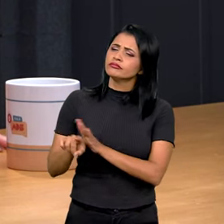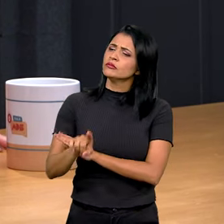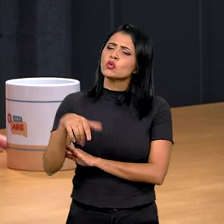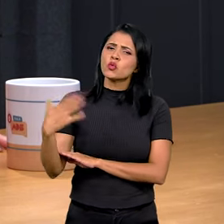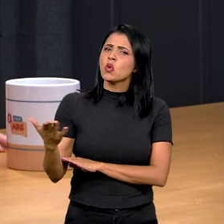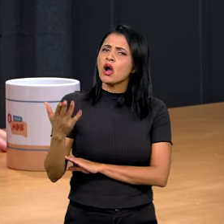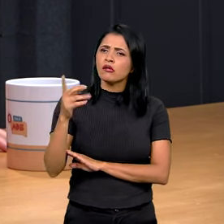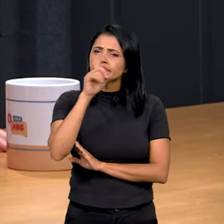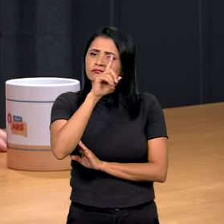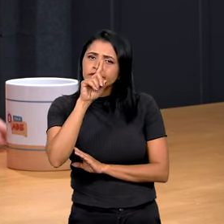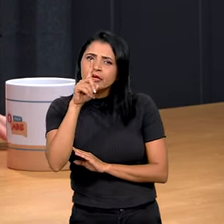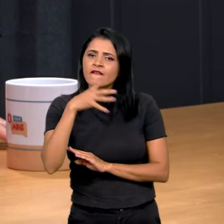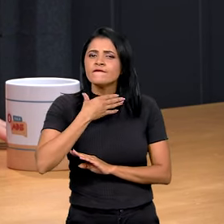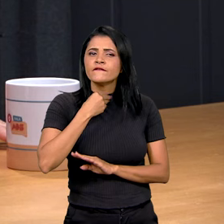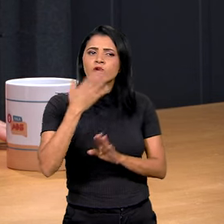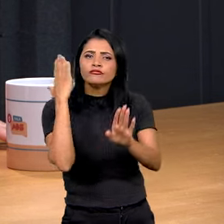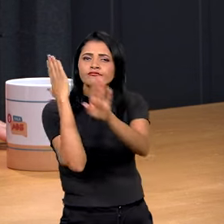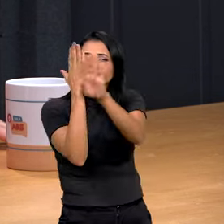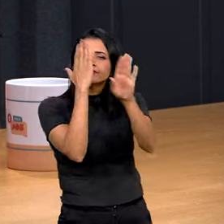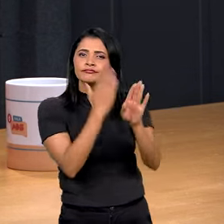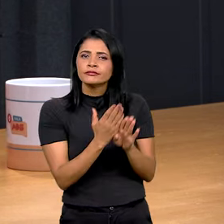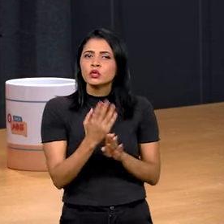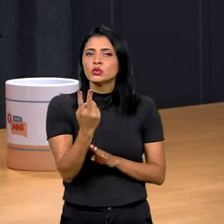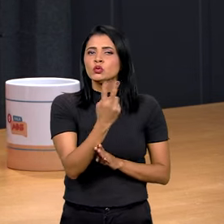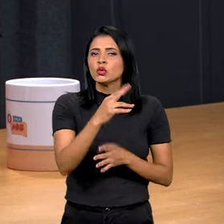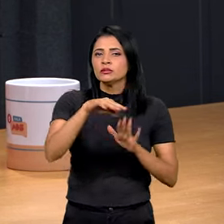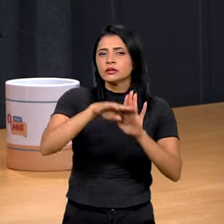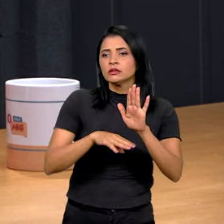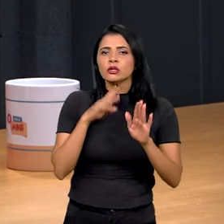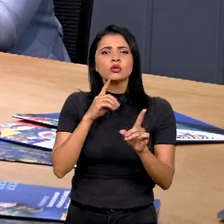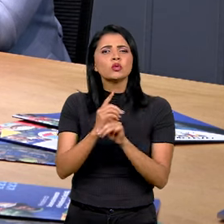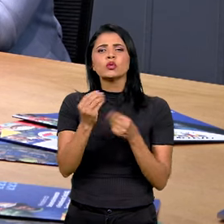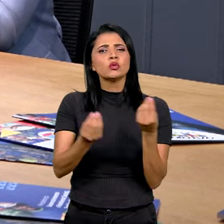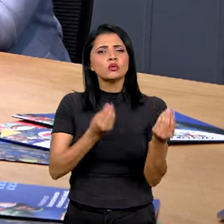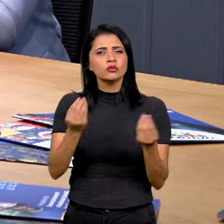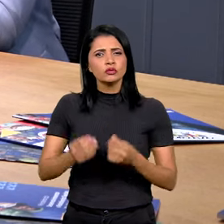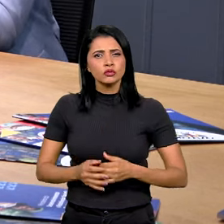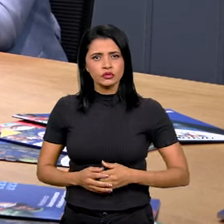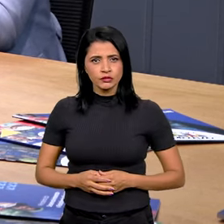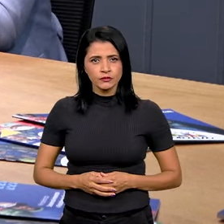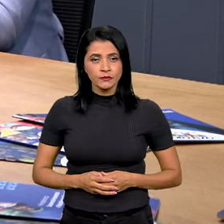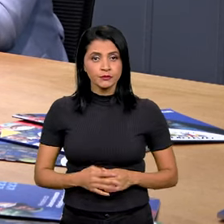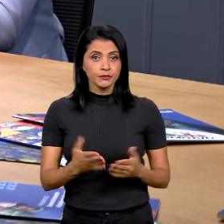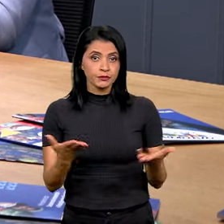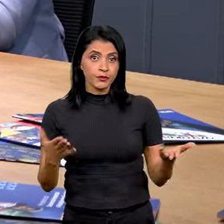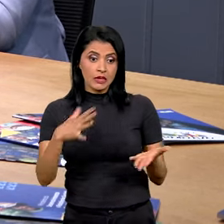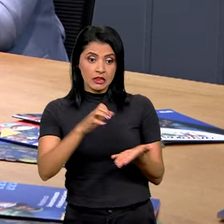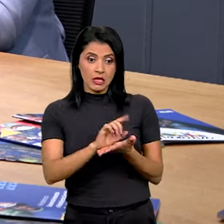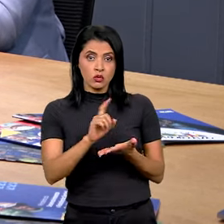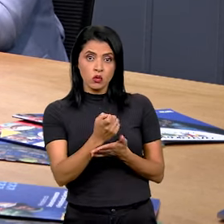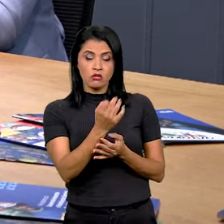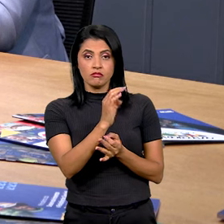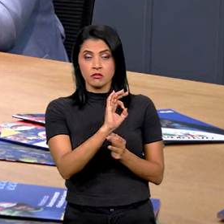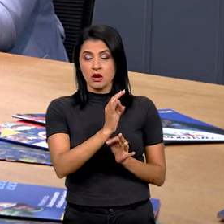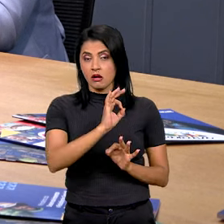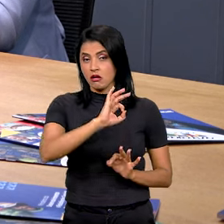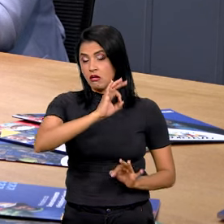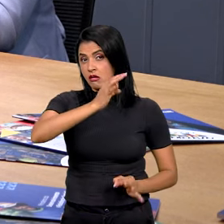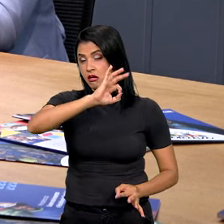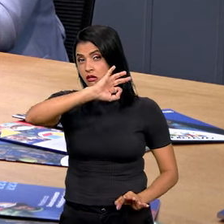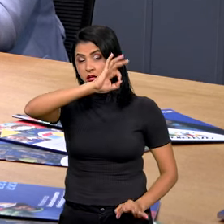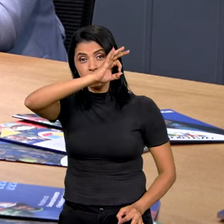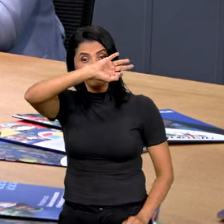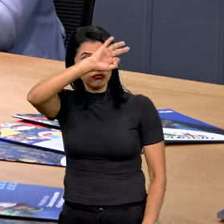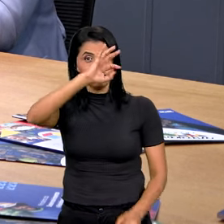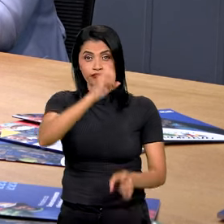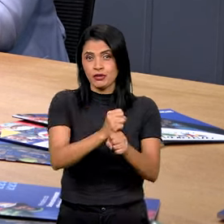identificadas no cadastro único e no Bolsa Família e como elas são detectadas Olha o hoje o cadastro único é imenso né a gente